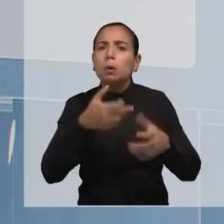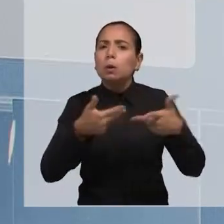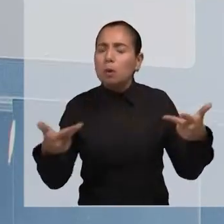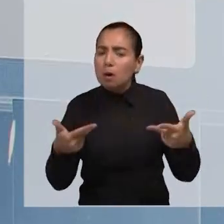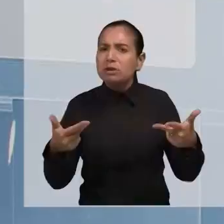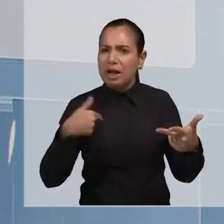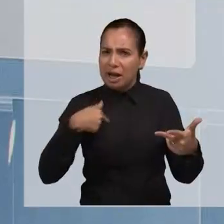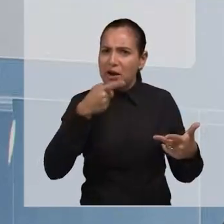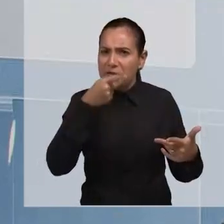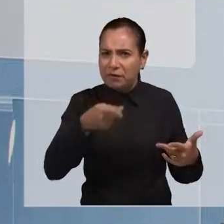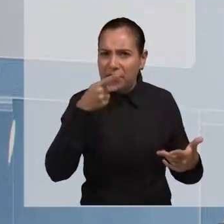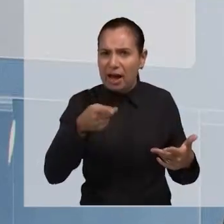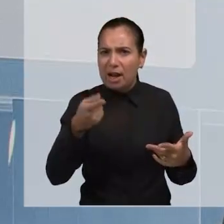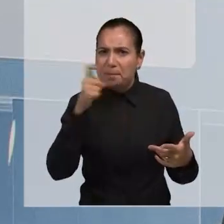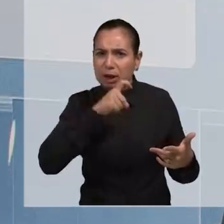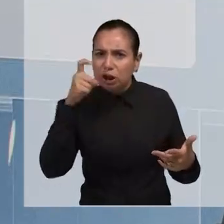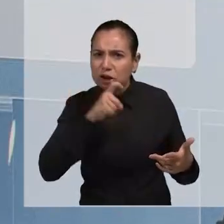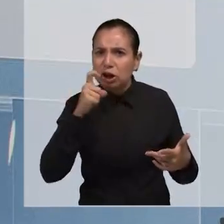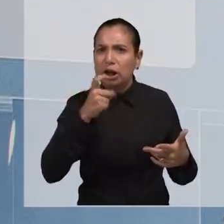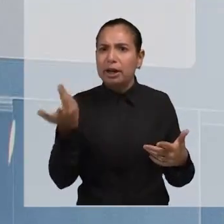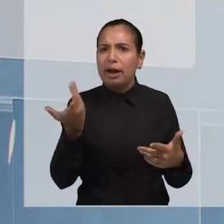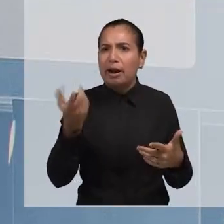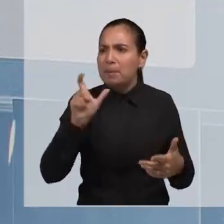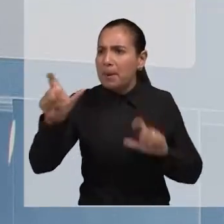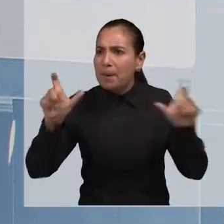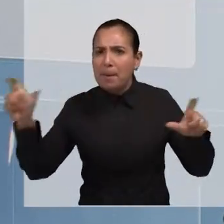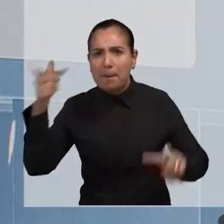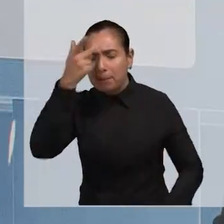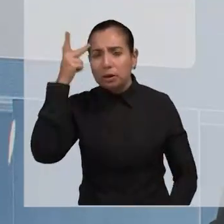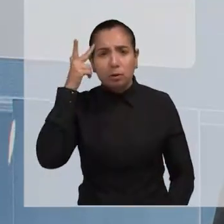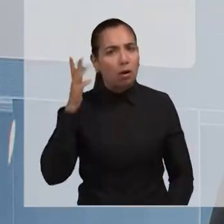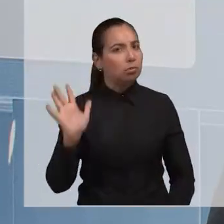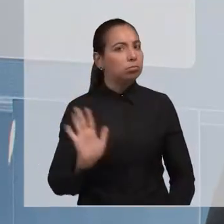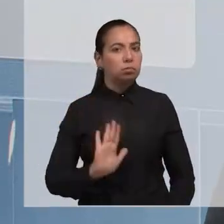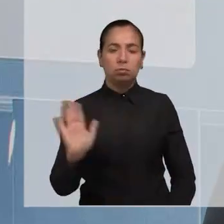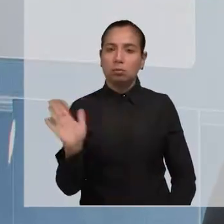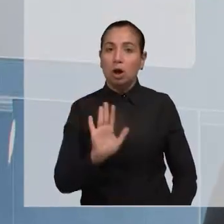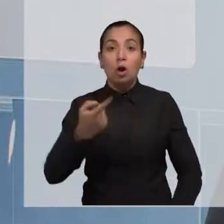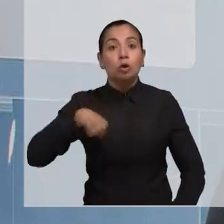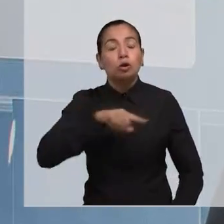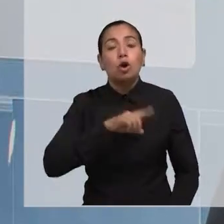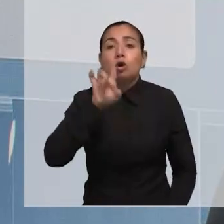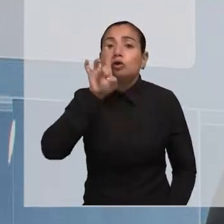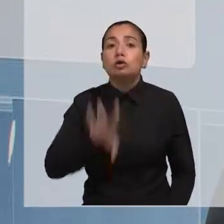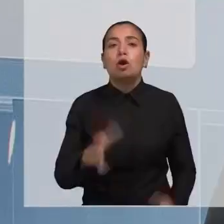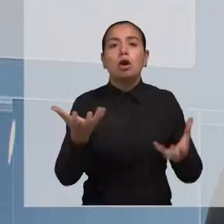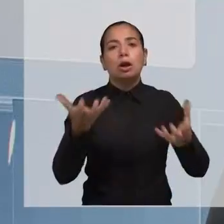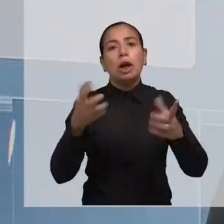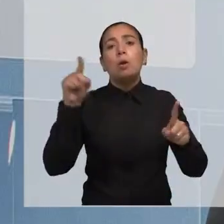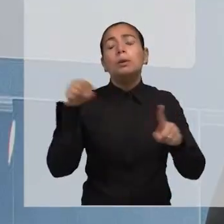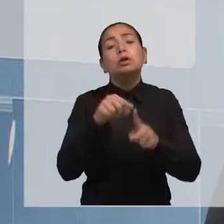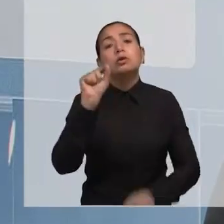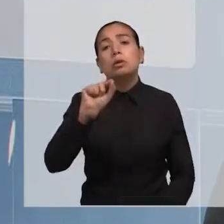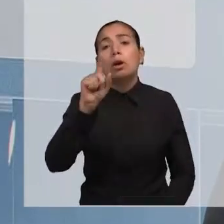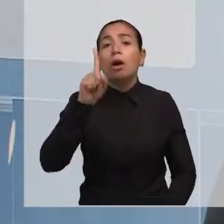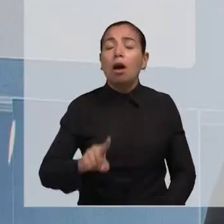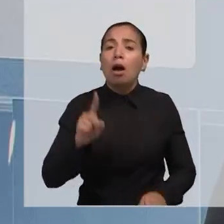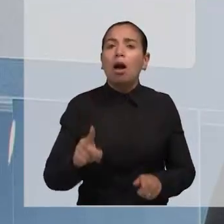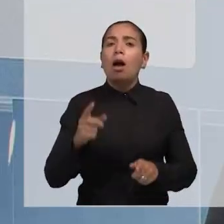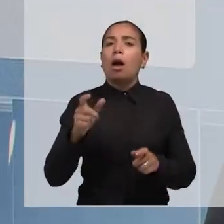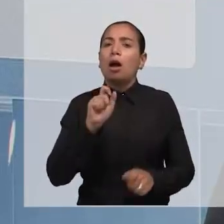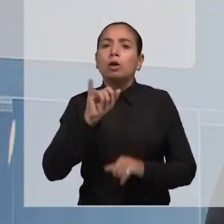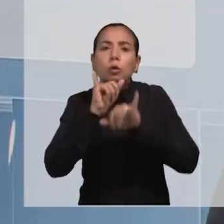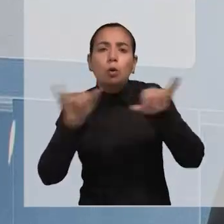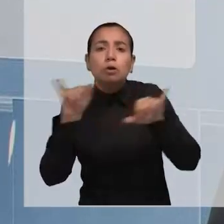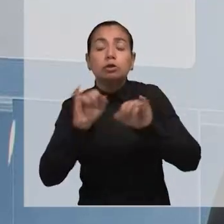histórias inverídicas ou injúria a ninguém. A gente aqui está tentando lhe esclarecer. E a frase usada pelo Facebook é que eles